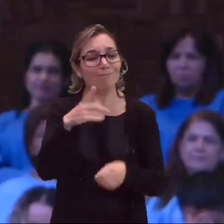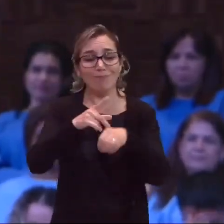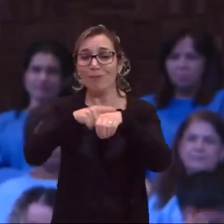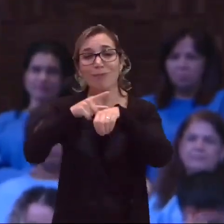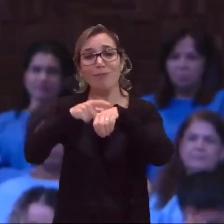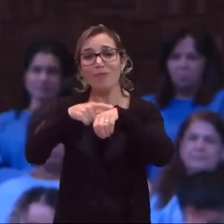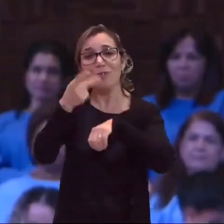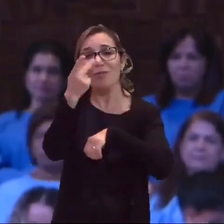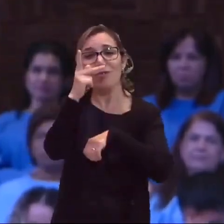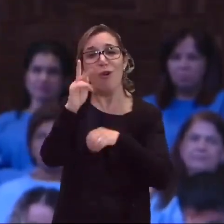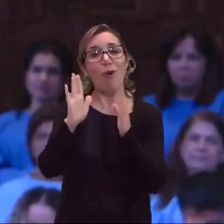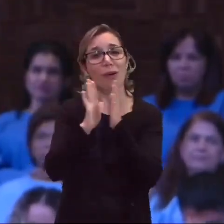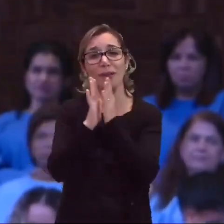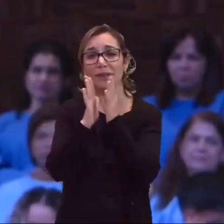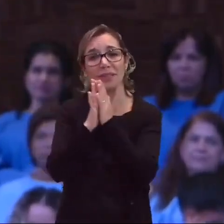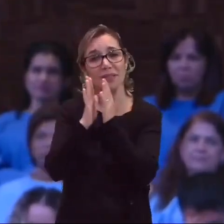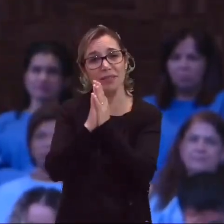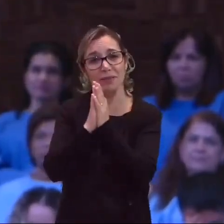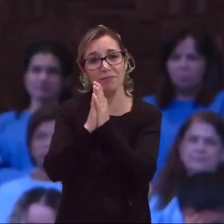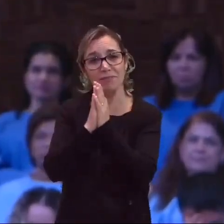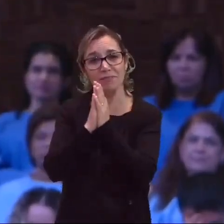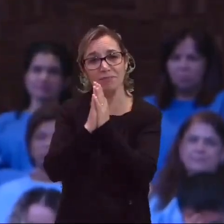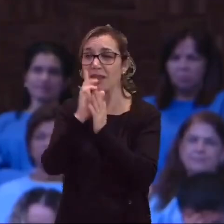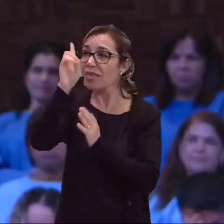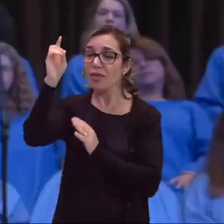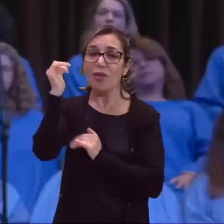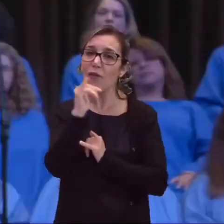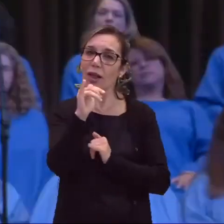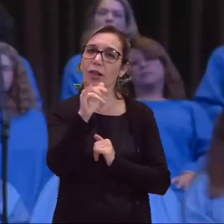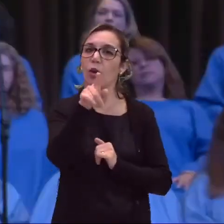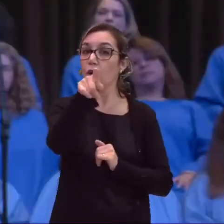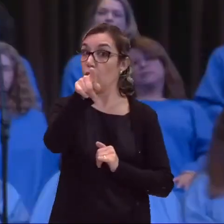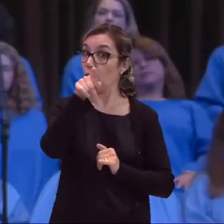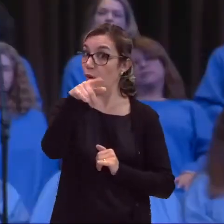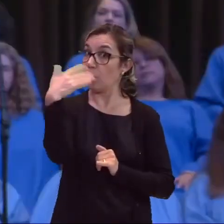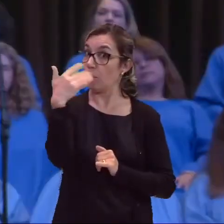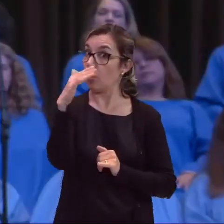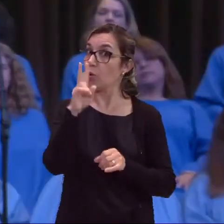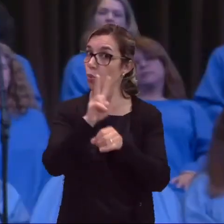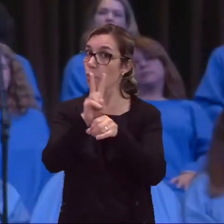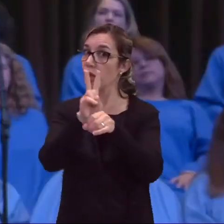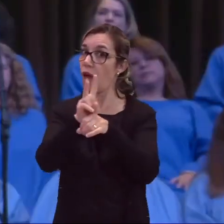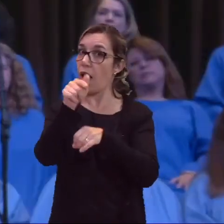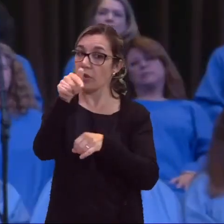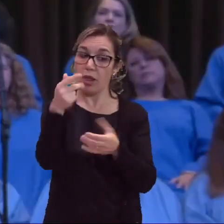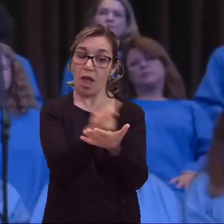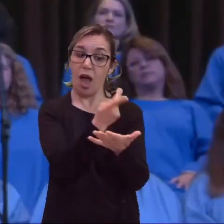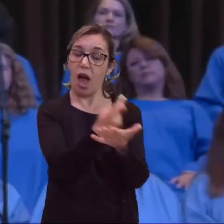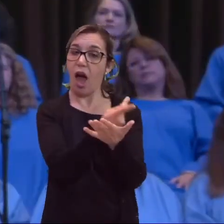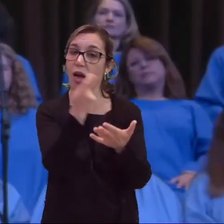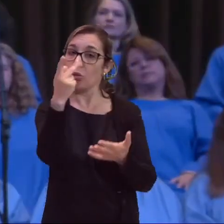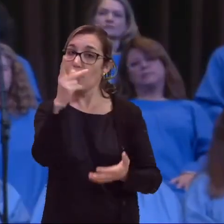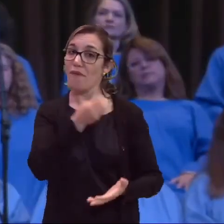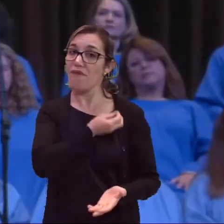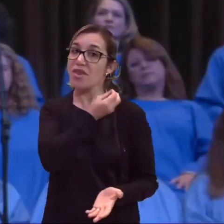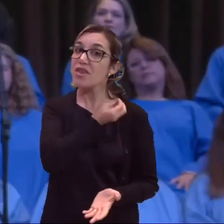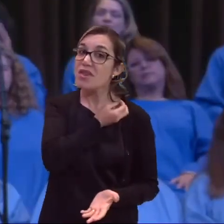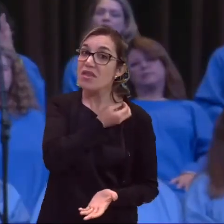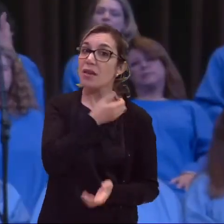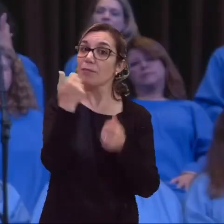que o senhor revela e desocupar Ok presta atenção isso aqui é uma cilada E você começa a ter